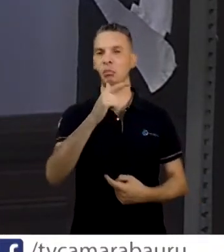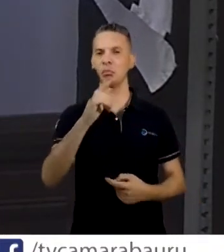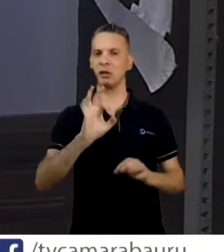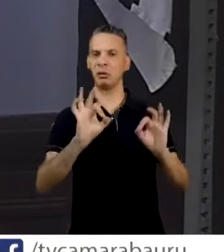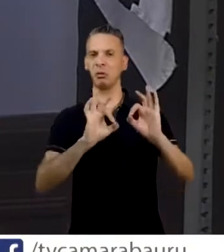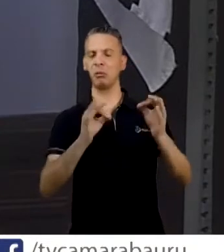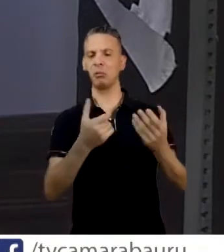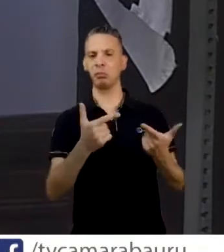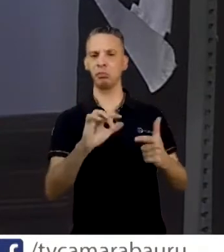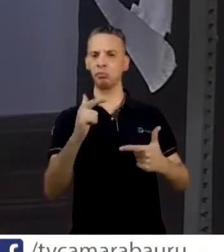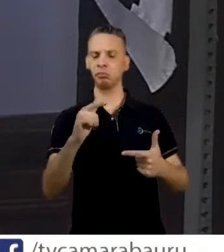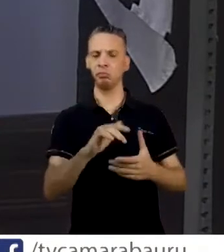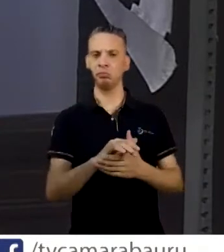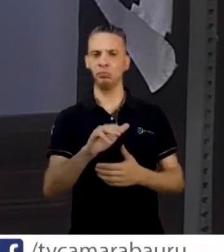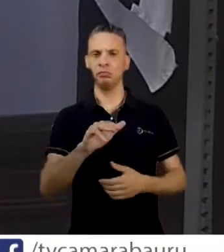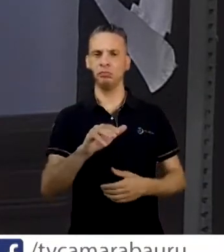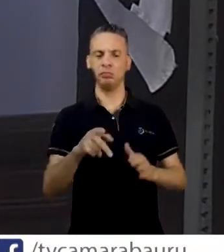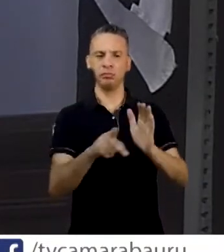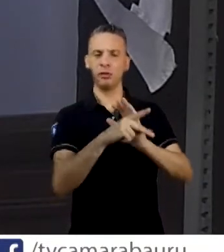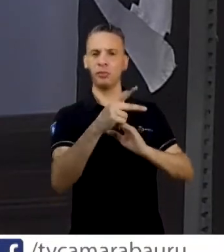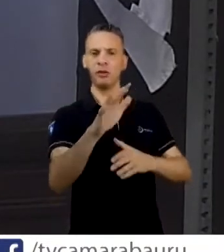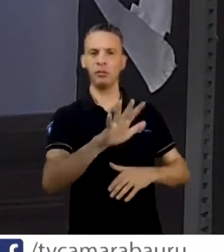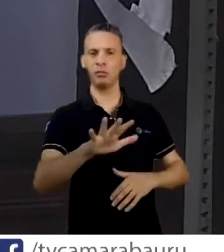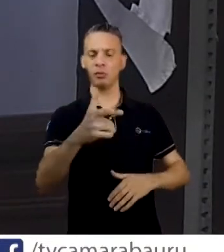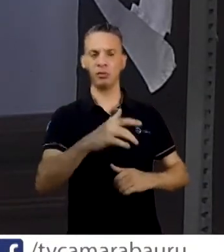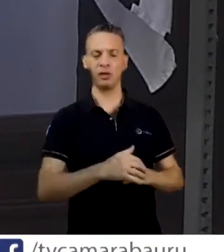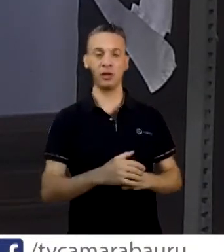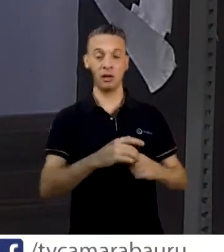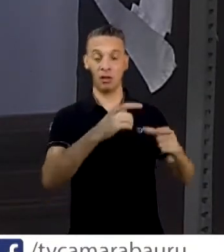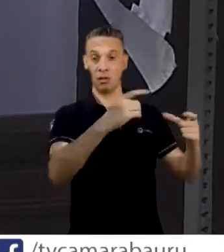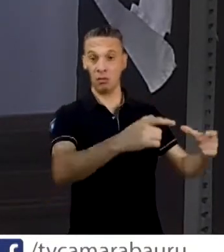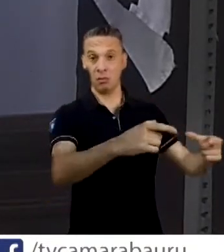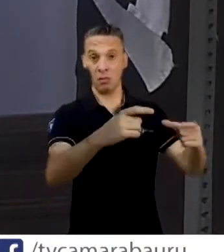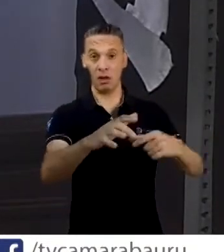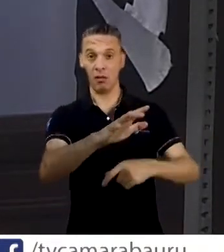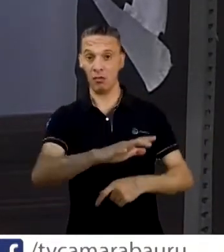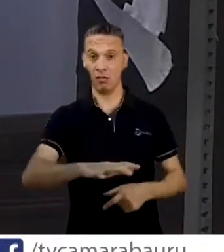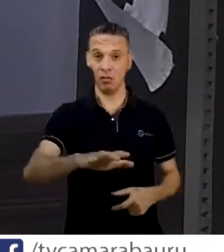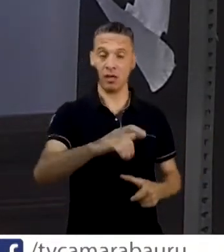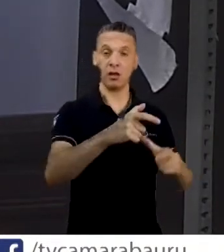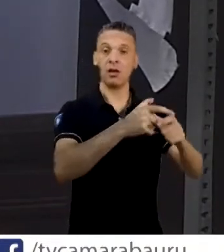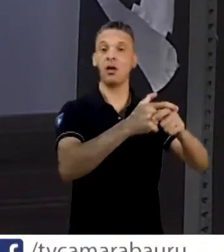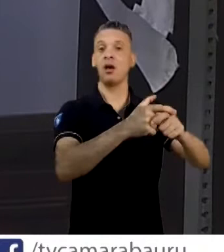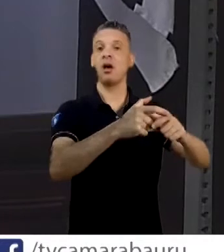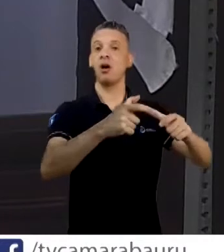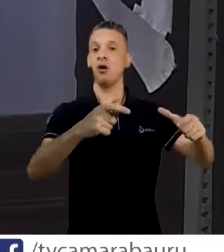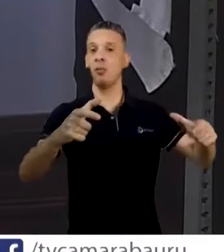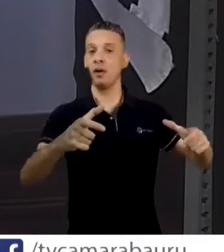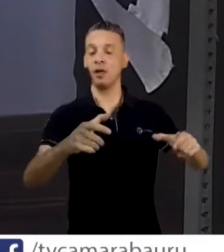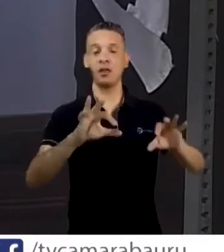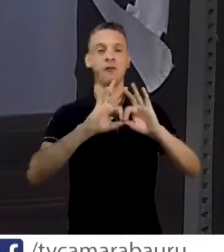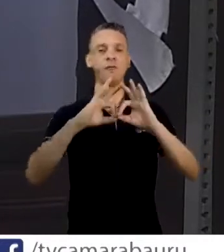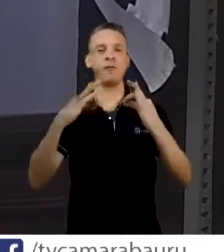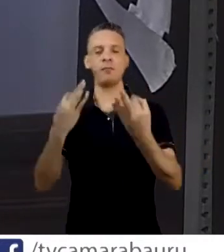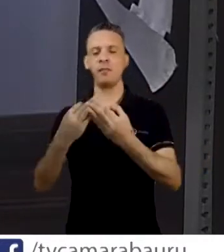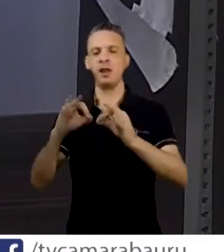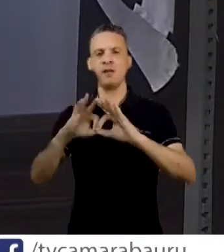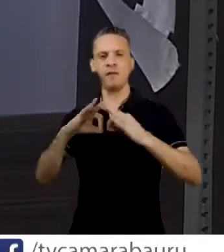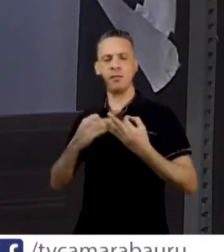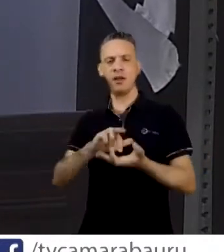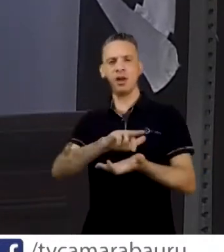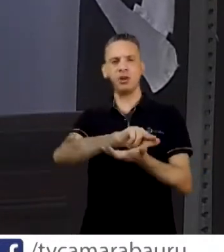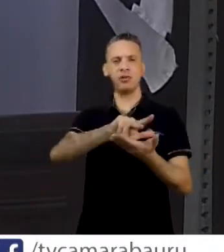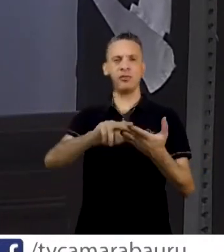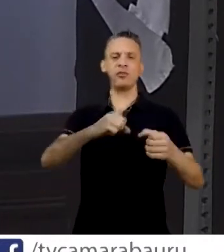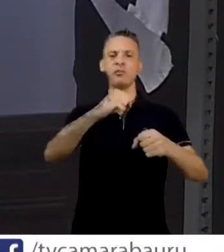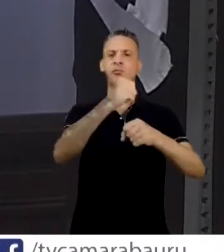Ou seja, é um bairro que está sendo ampliado, várias famílias ali construindo, comprando realmente